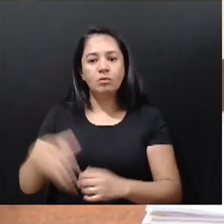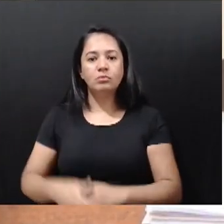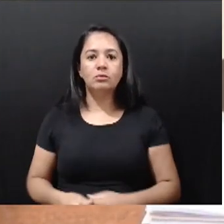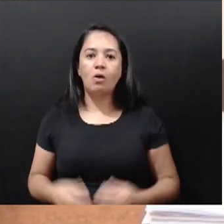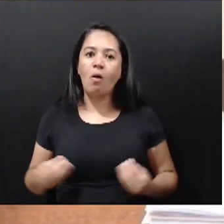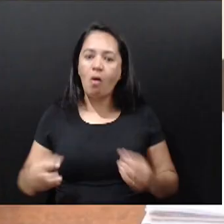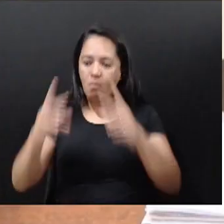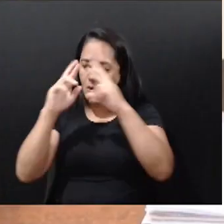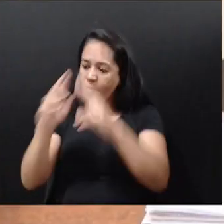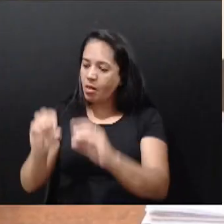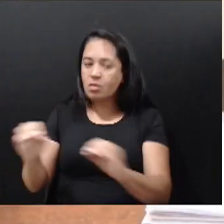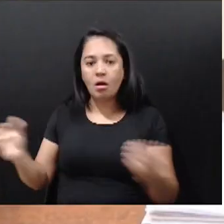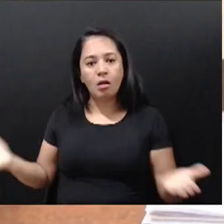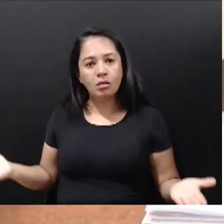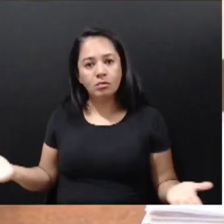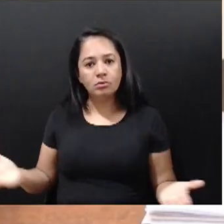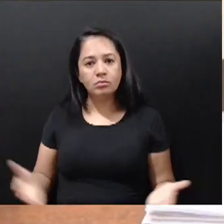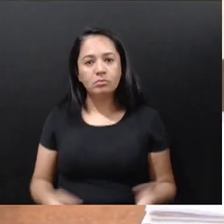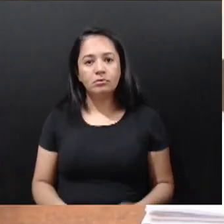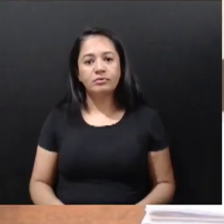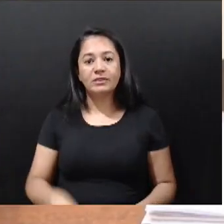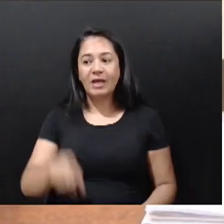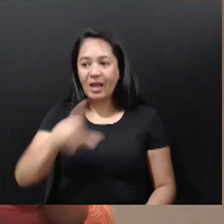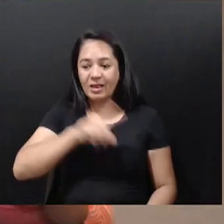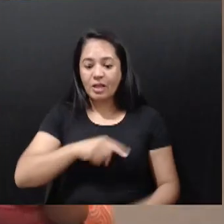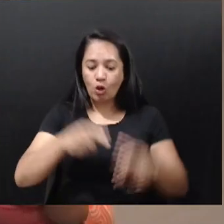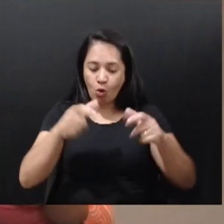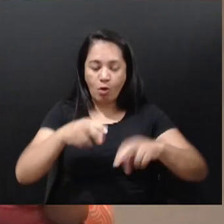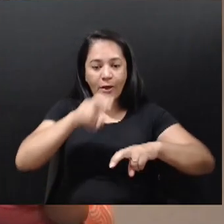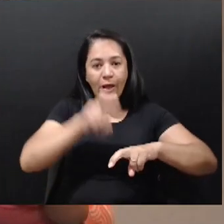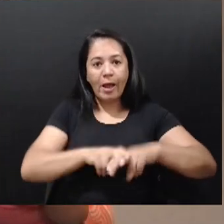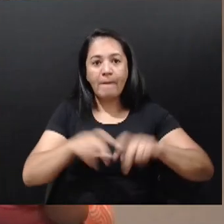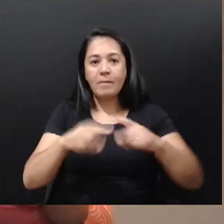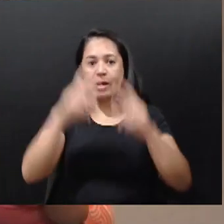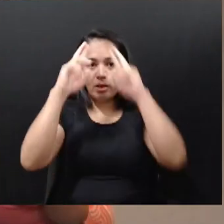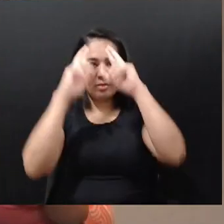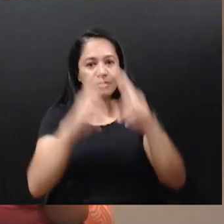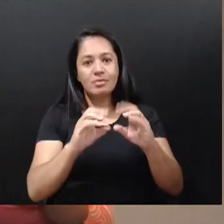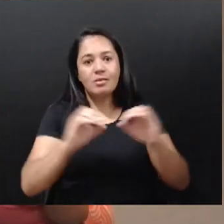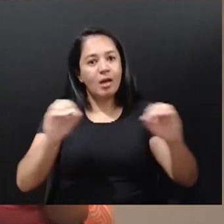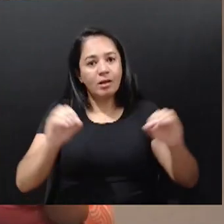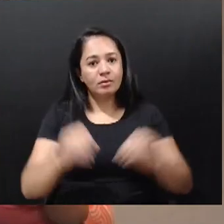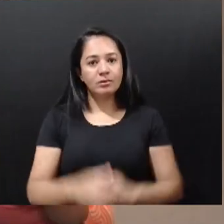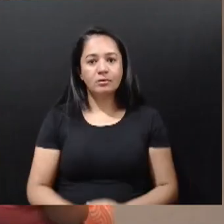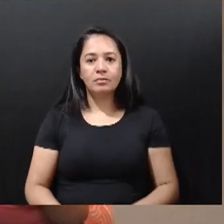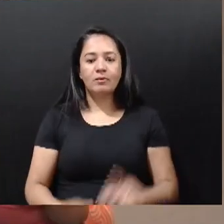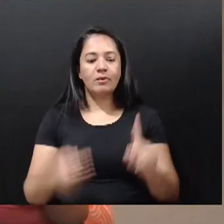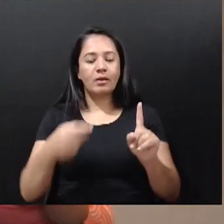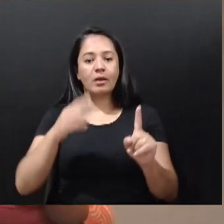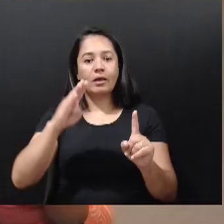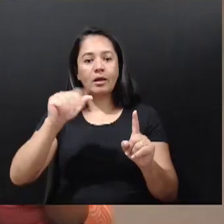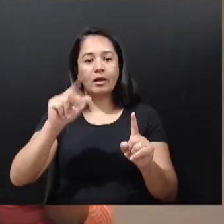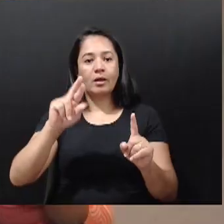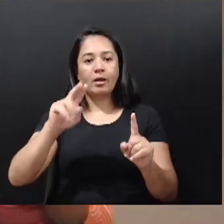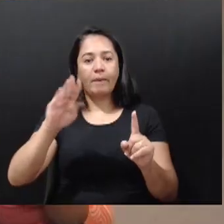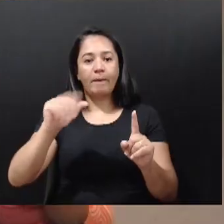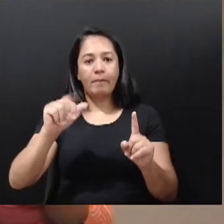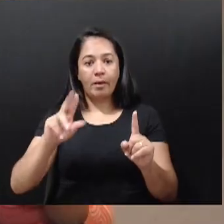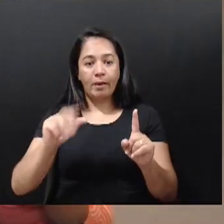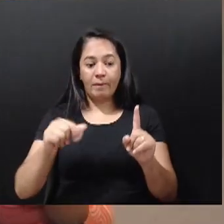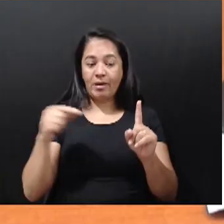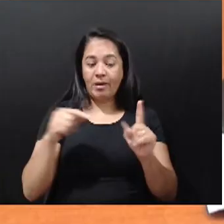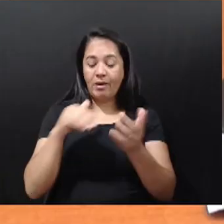pré-estabelecido o assento e aquele assento não é respeitado. Bárbara Ramos compartilhou o que a Secretaria de Saúde